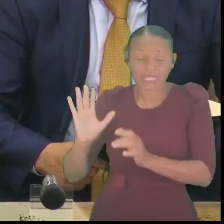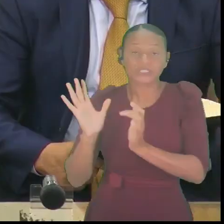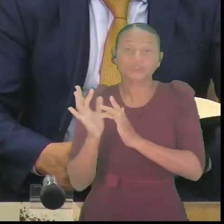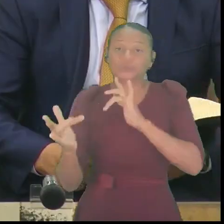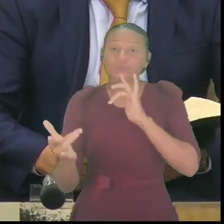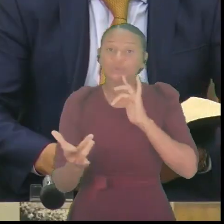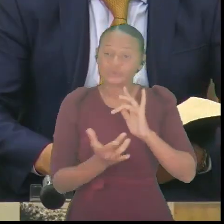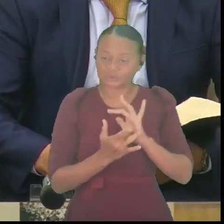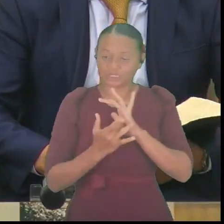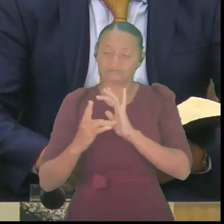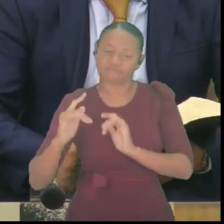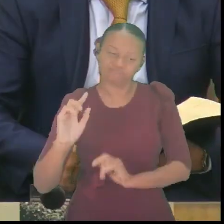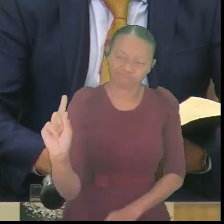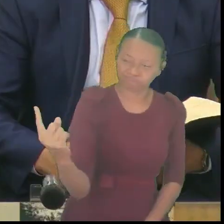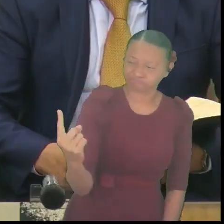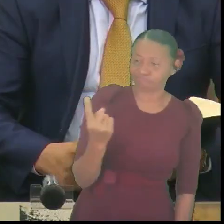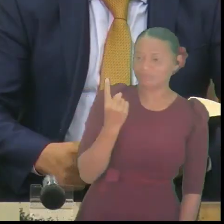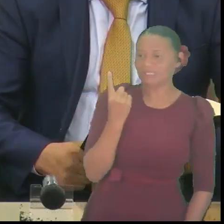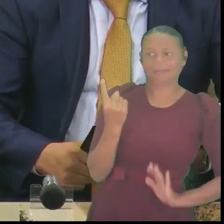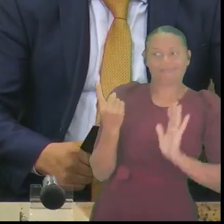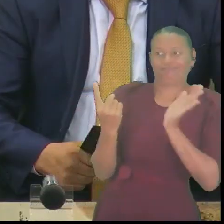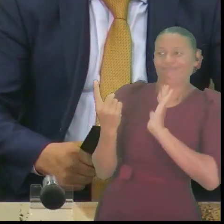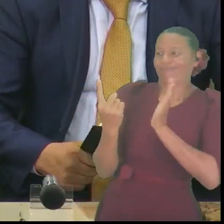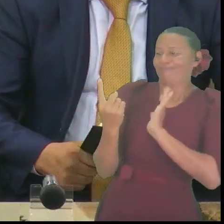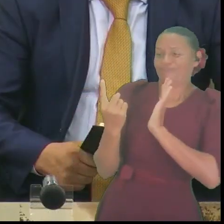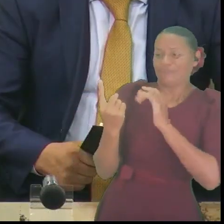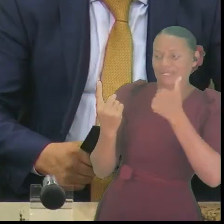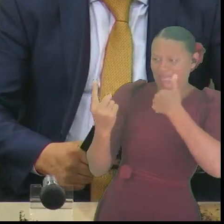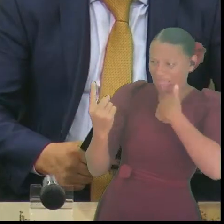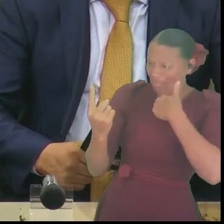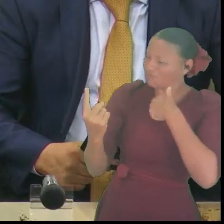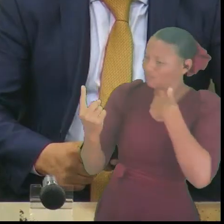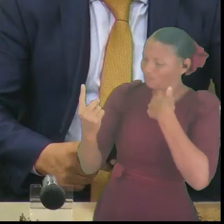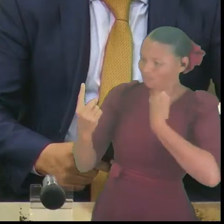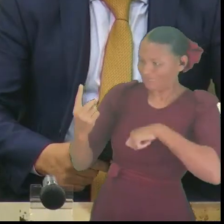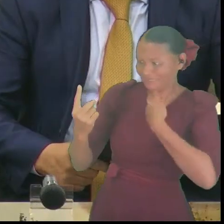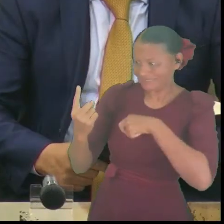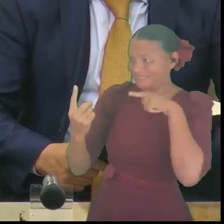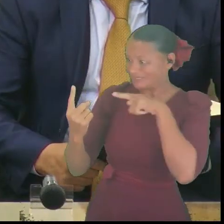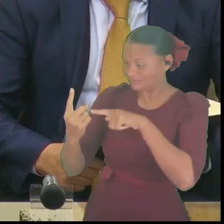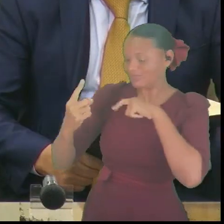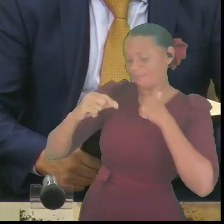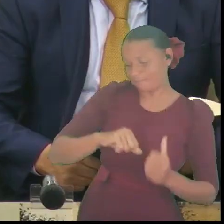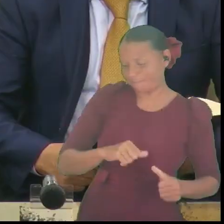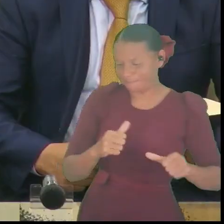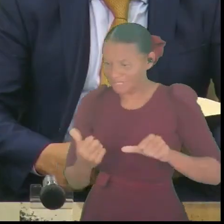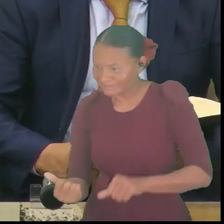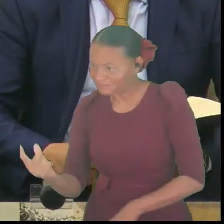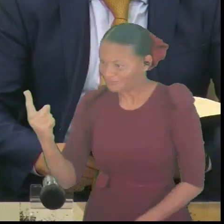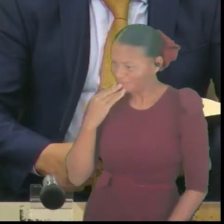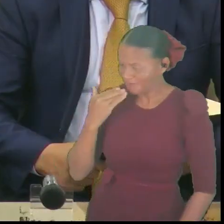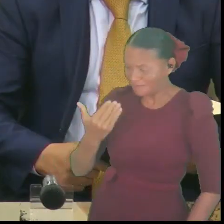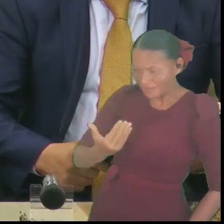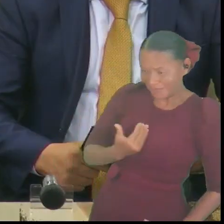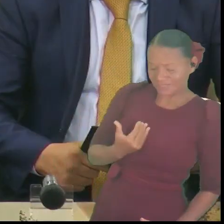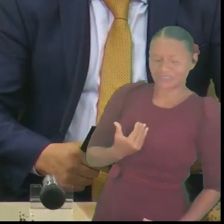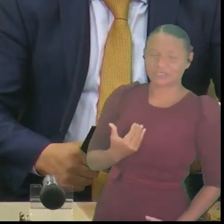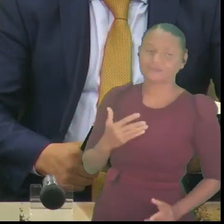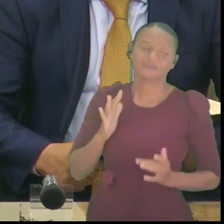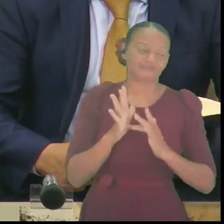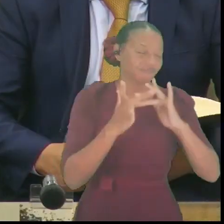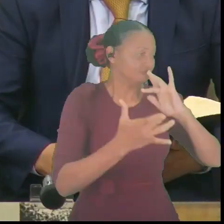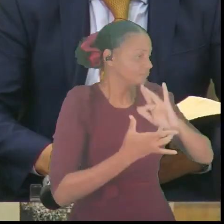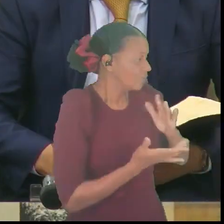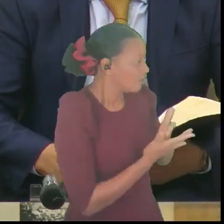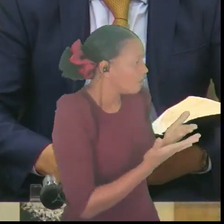veio para ser batizado, João se opôs a ele, dizendo: eu careço ser batizado por ti, vens tu a mim? Mas Jesus disse a ele que